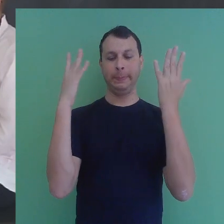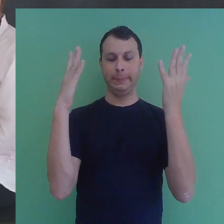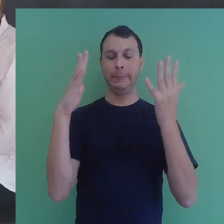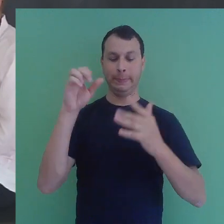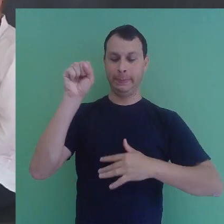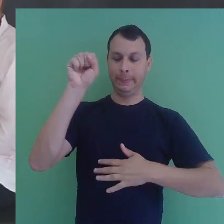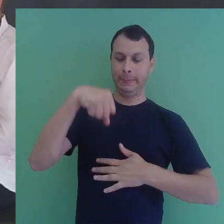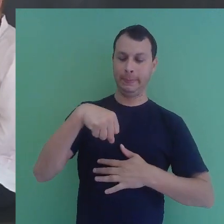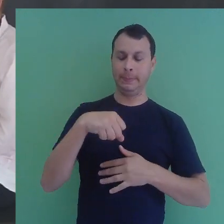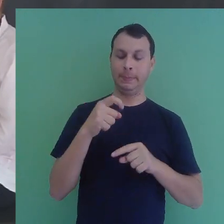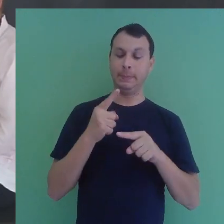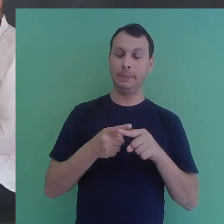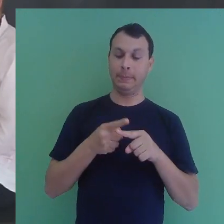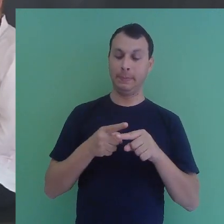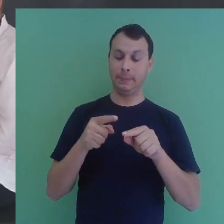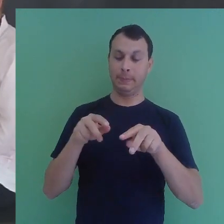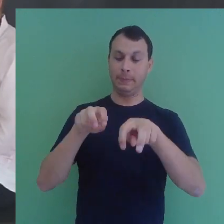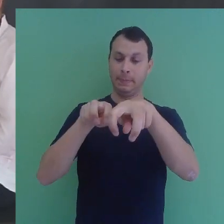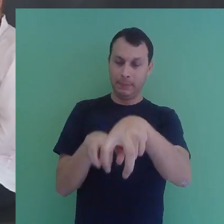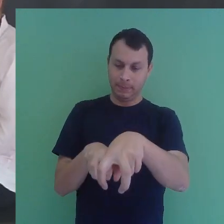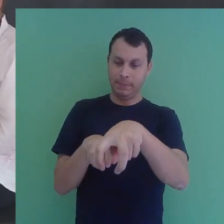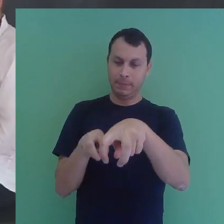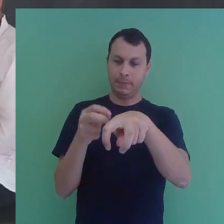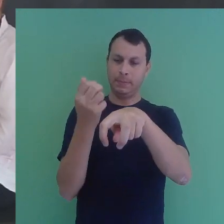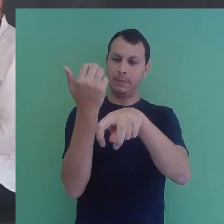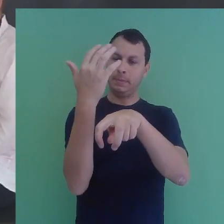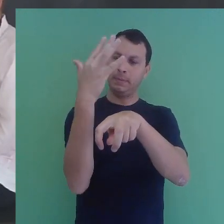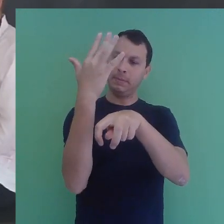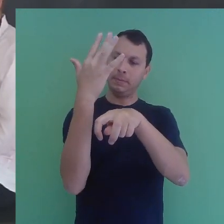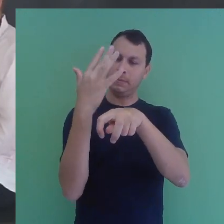de trás, ligeiramente atrás, ela consegue ver que eu estou